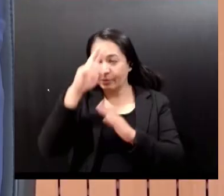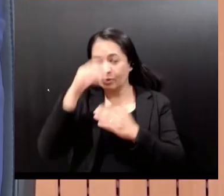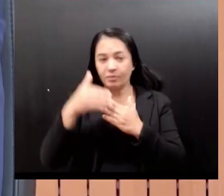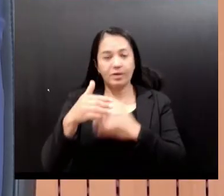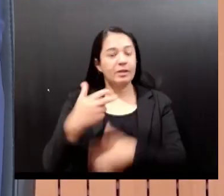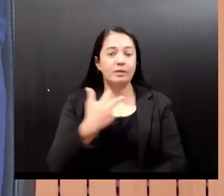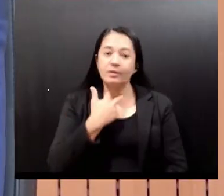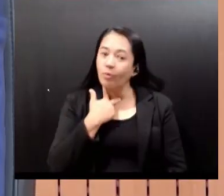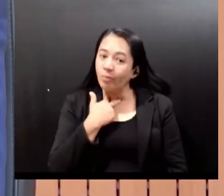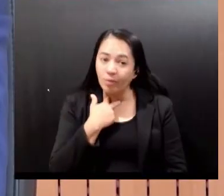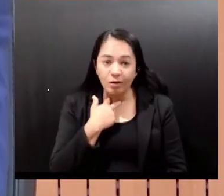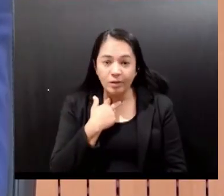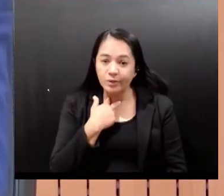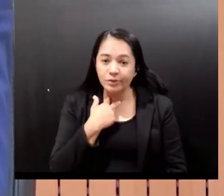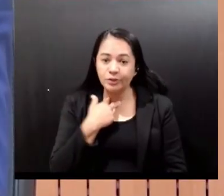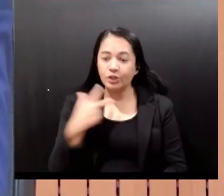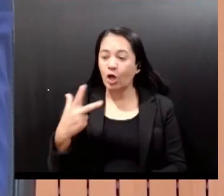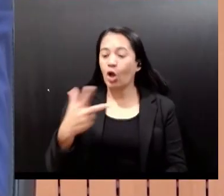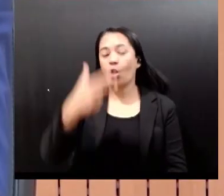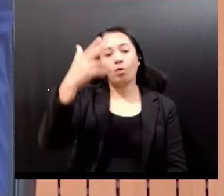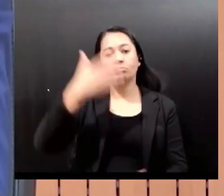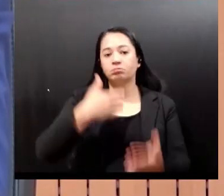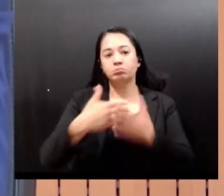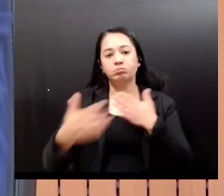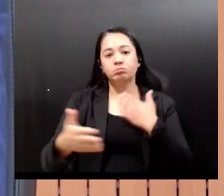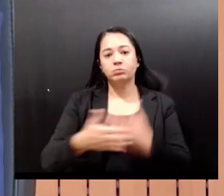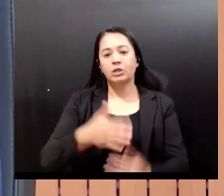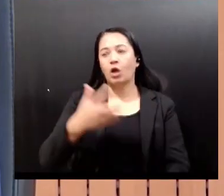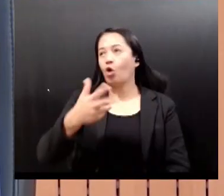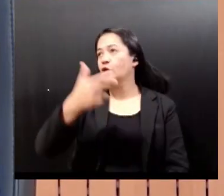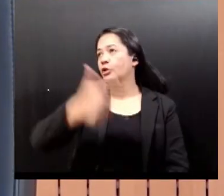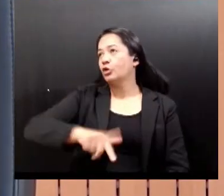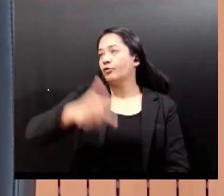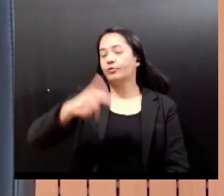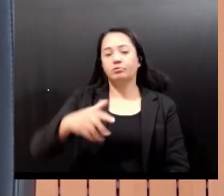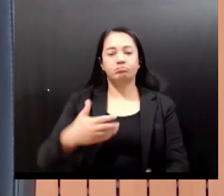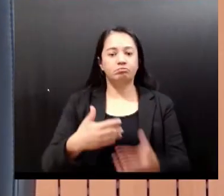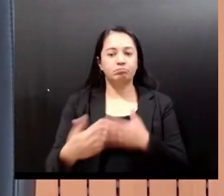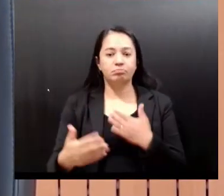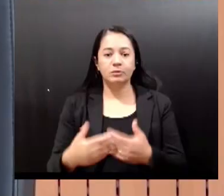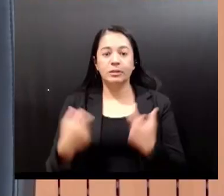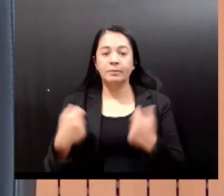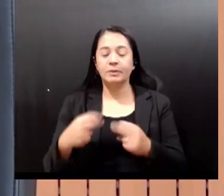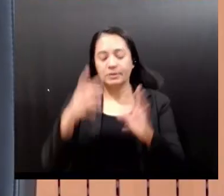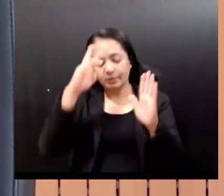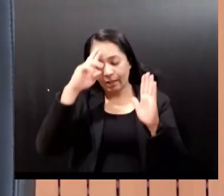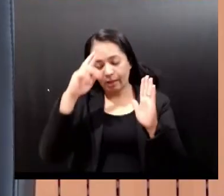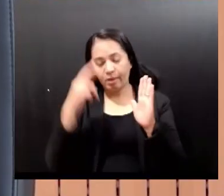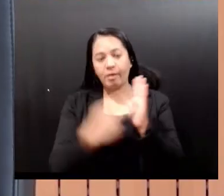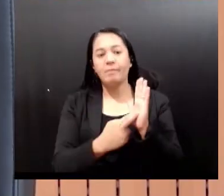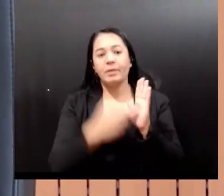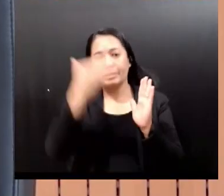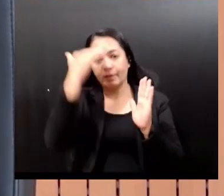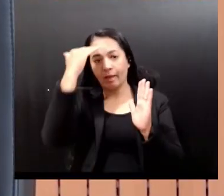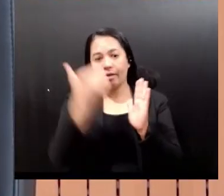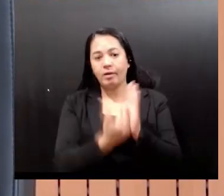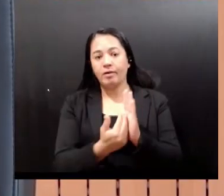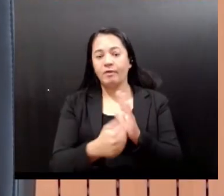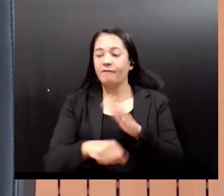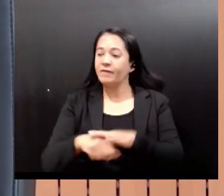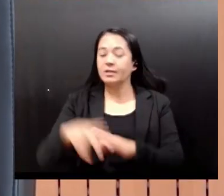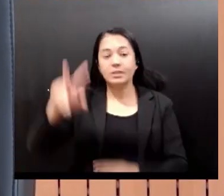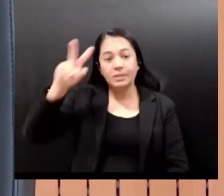o recorte, ou que seja o tricorte. Ela tem que ser respeitada até segunda-feira. Faça isso, então, na